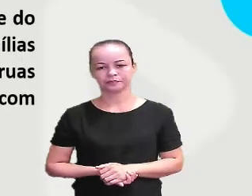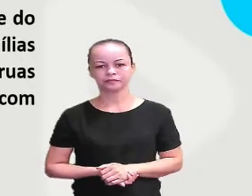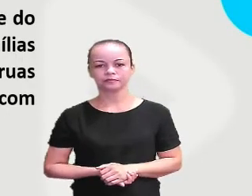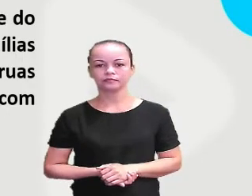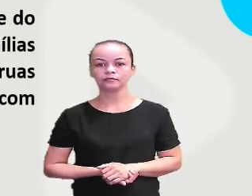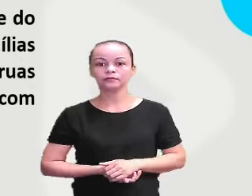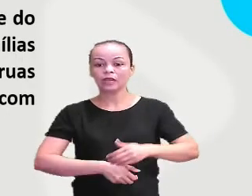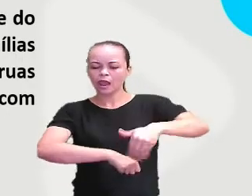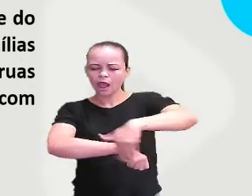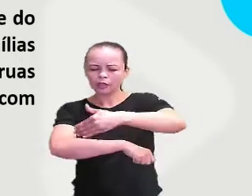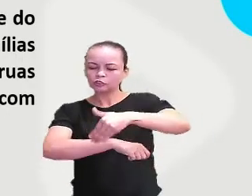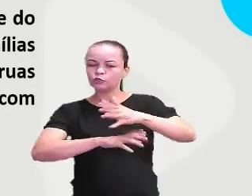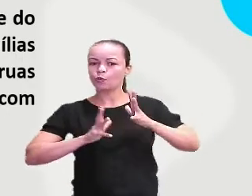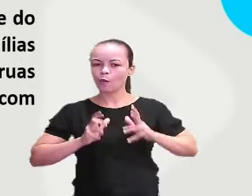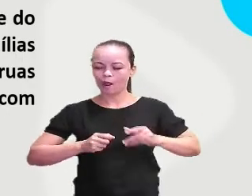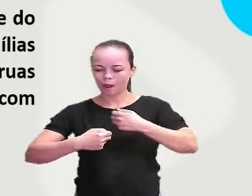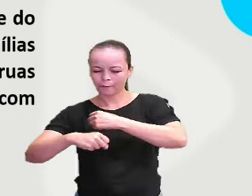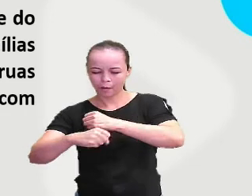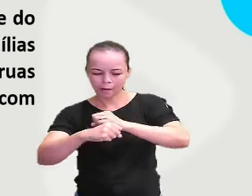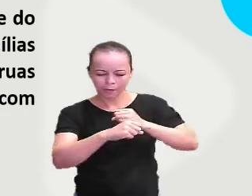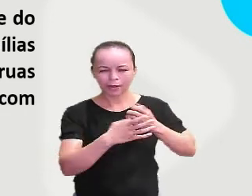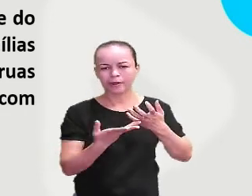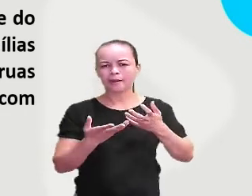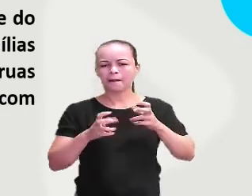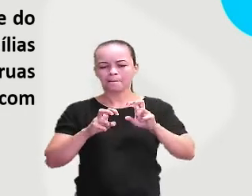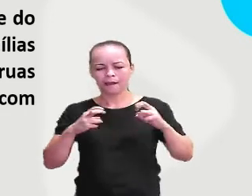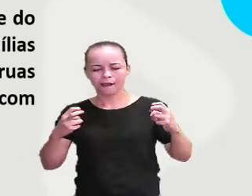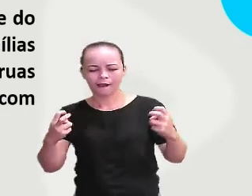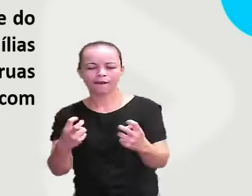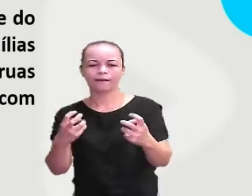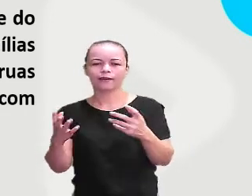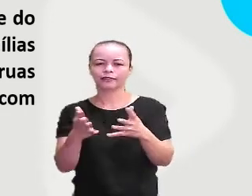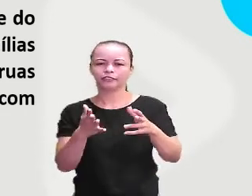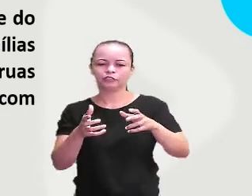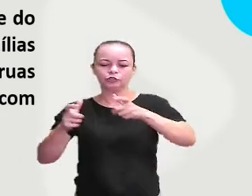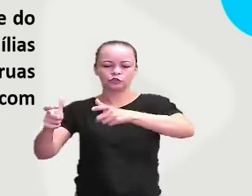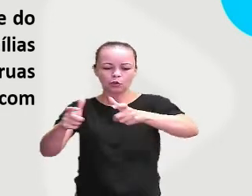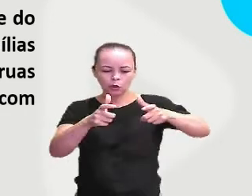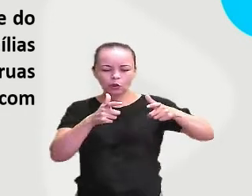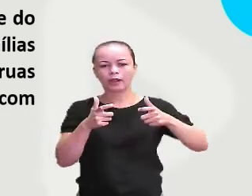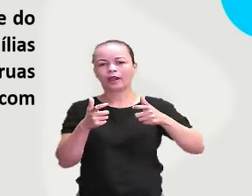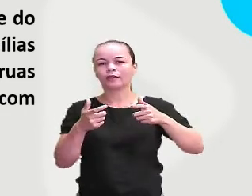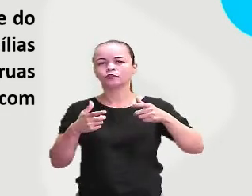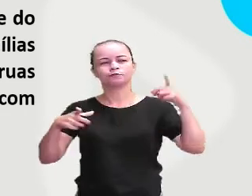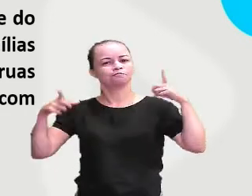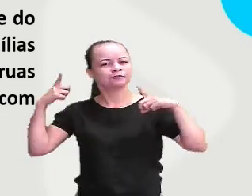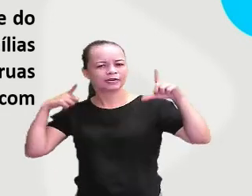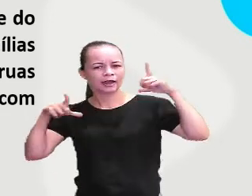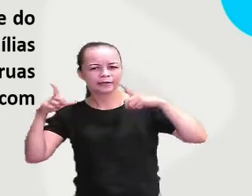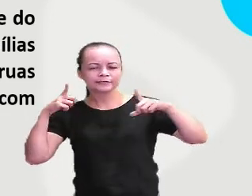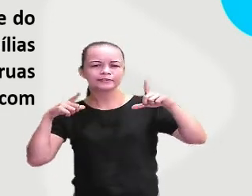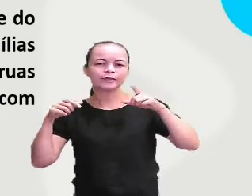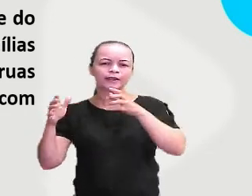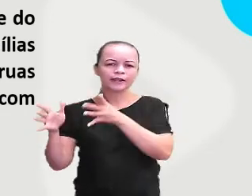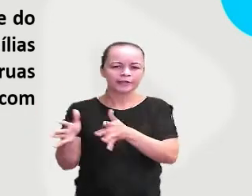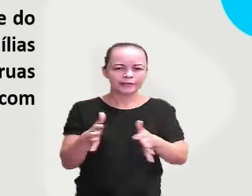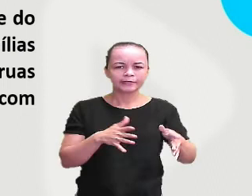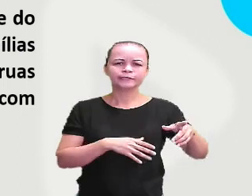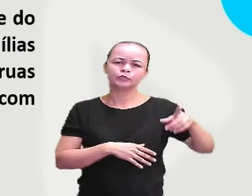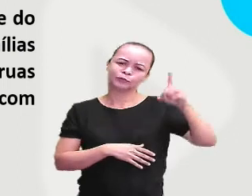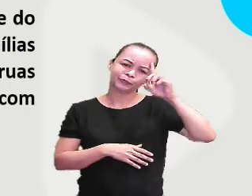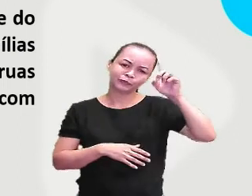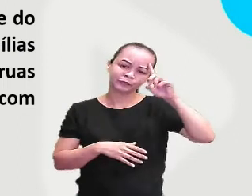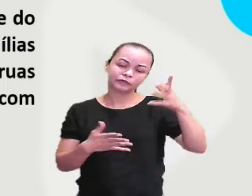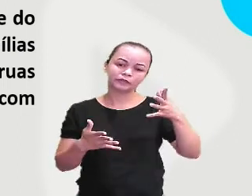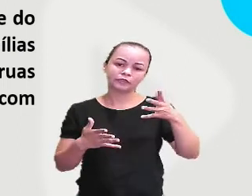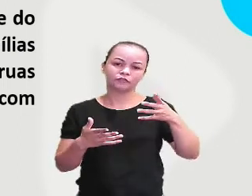Limpar ruas, por exemplo, parques e locais onde passamos parte do nosso tempo todo, todos os dias, fazem